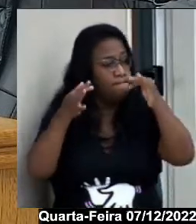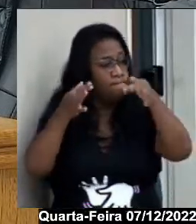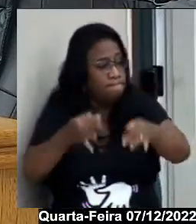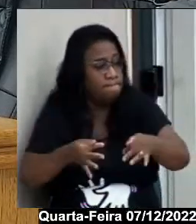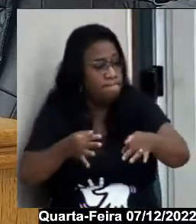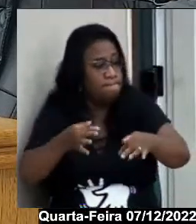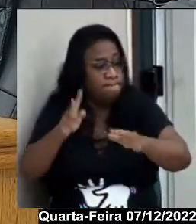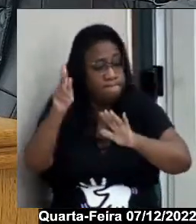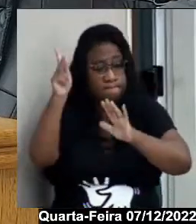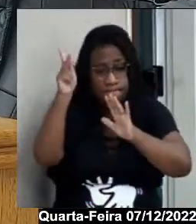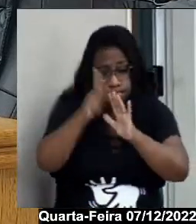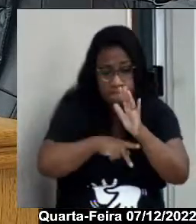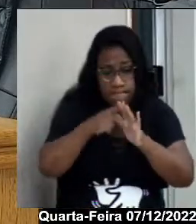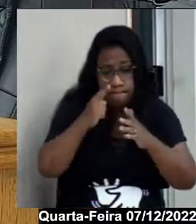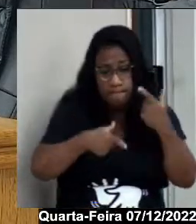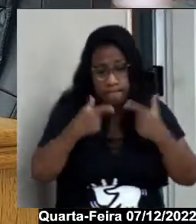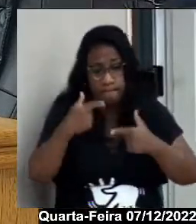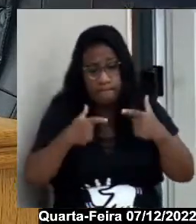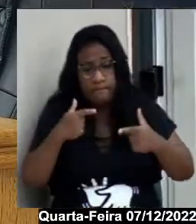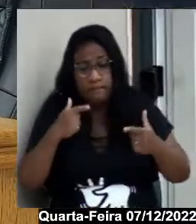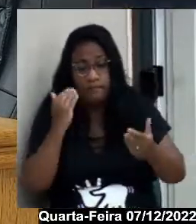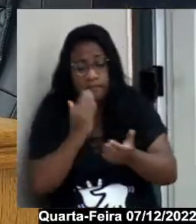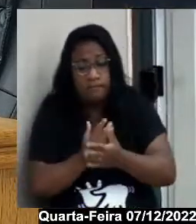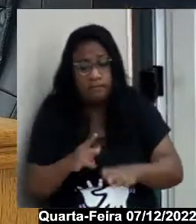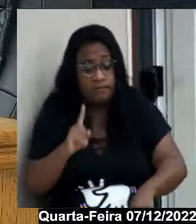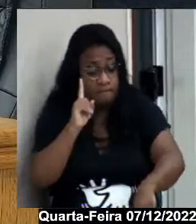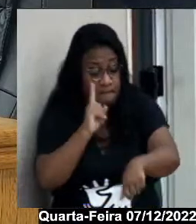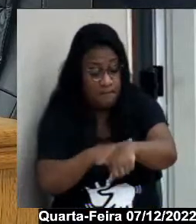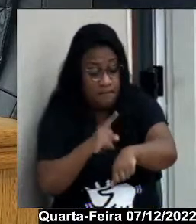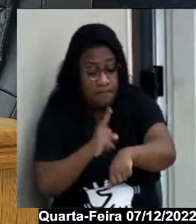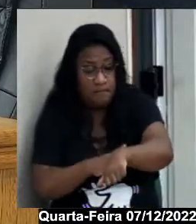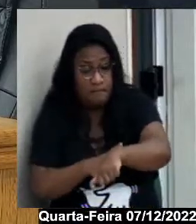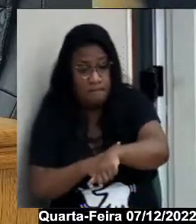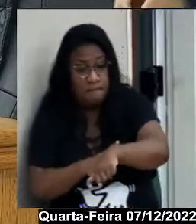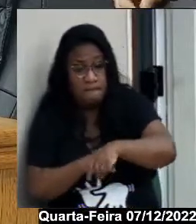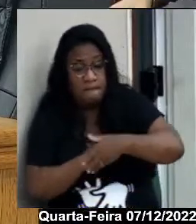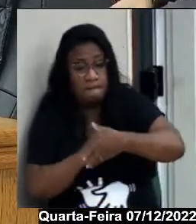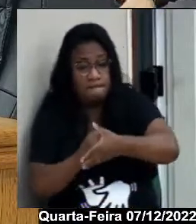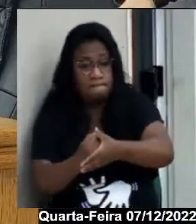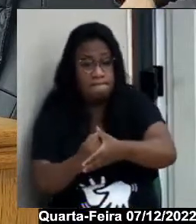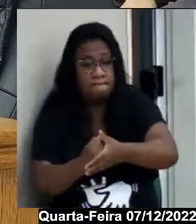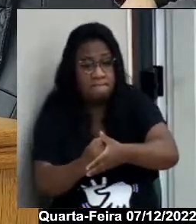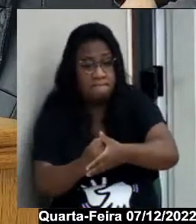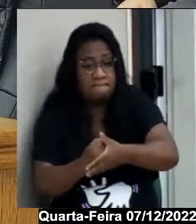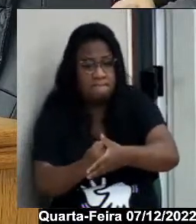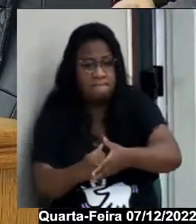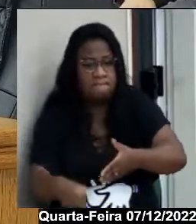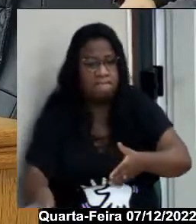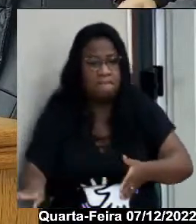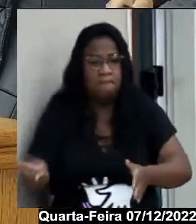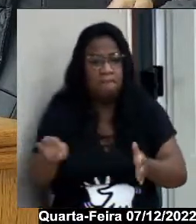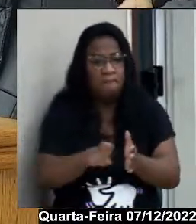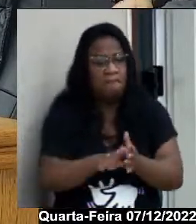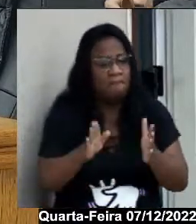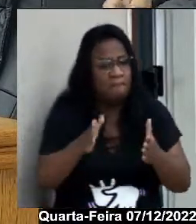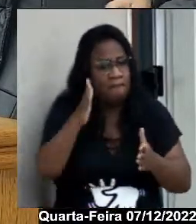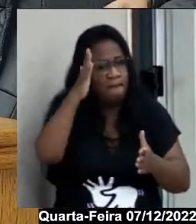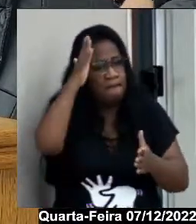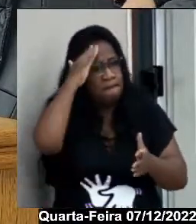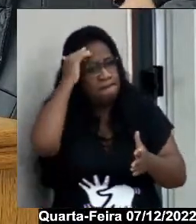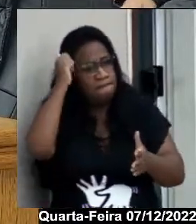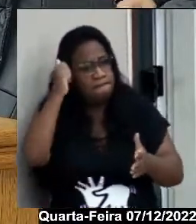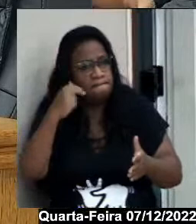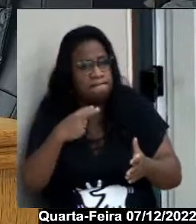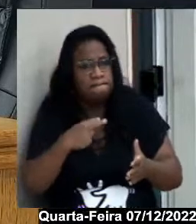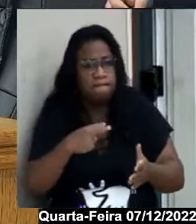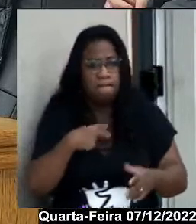gente tem um prazo para discutir o orçamento do município. Quando passou, aí veio o Salvador da Pátria, o super-homem. Eu estou com um monte de emenda,